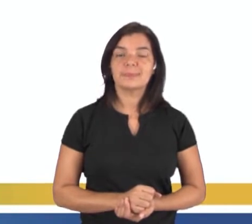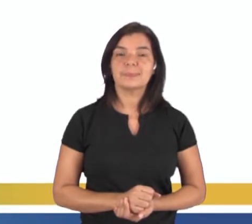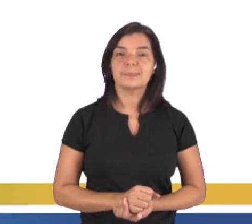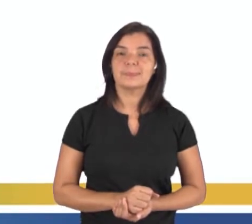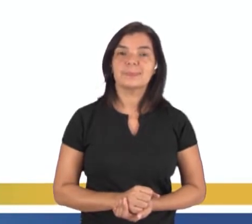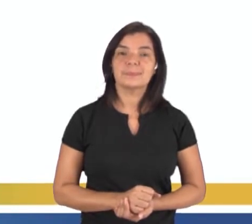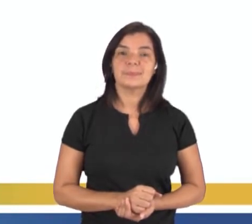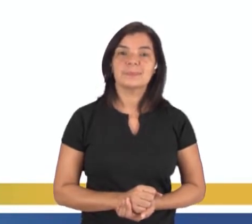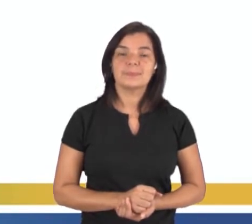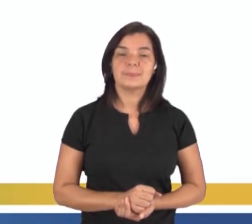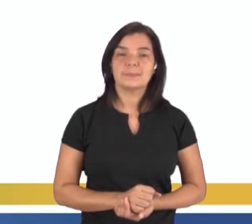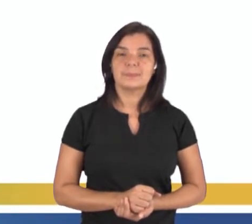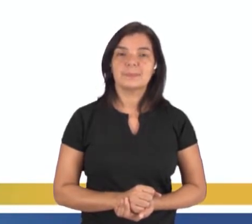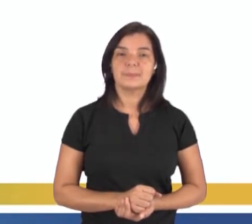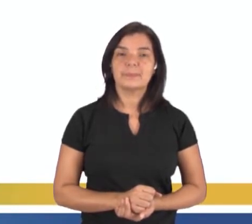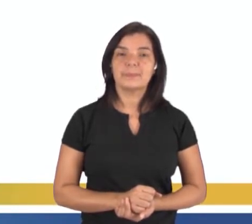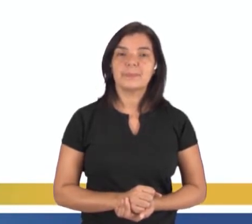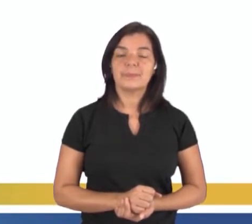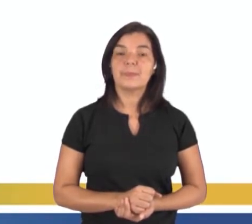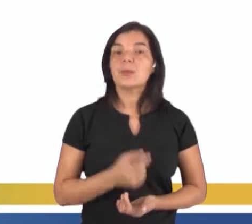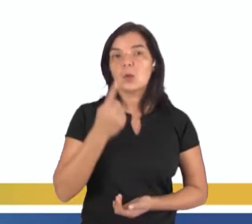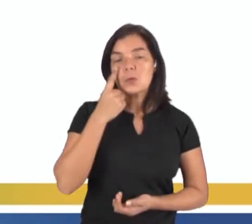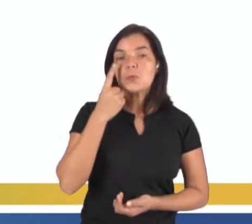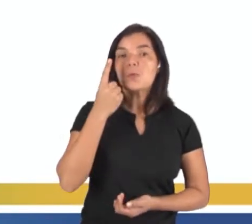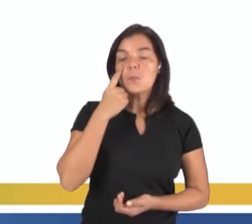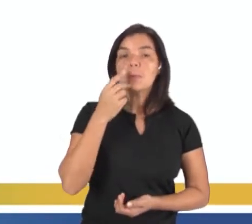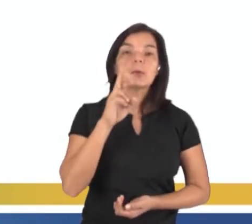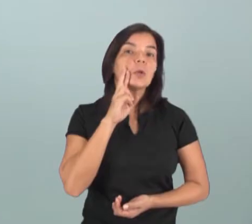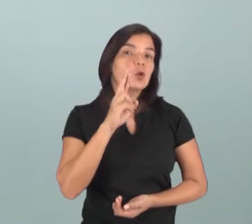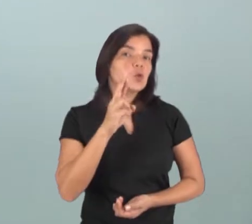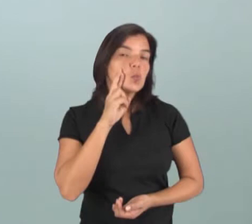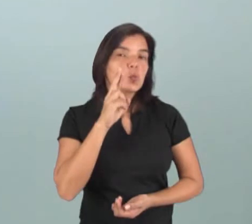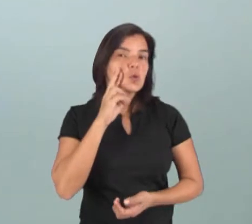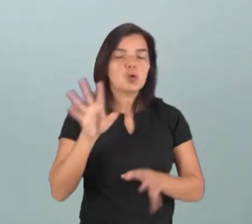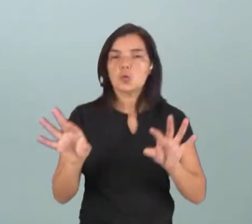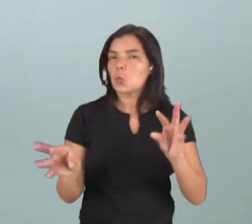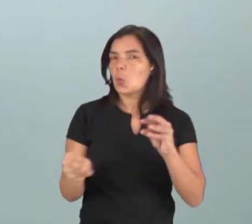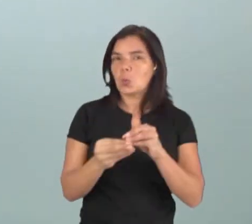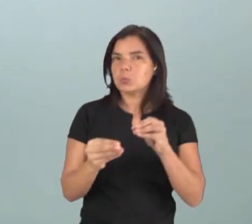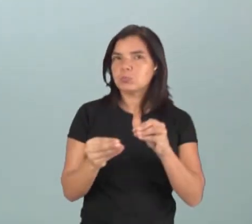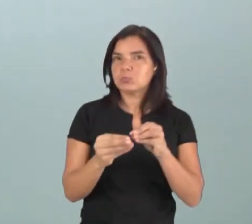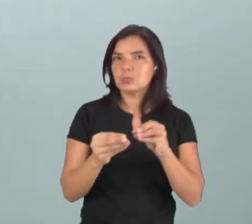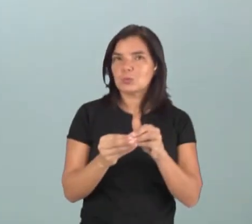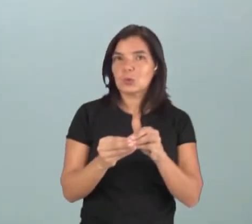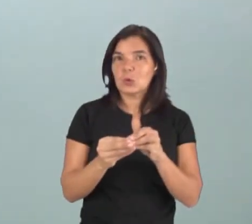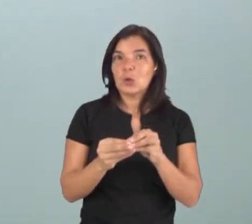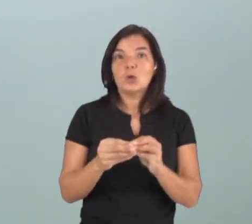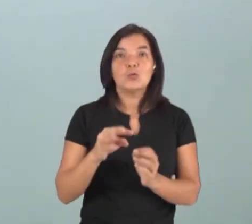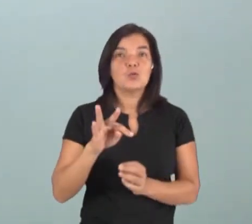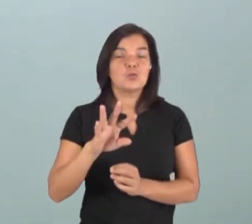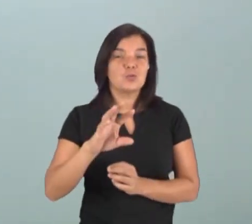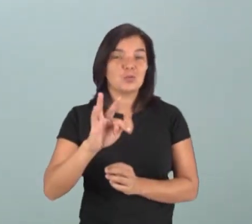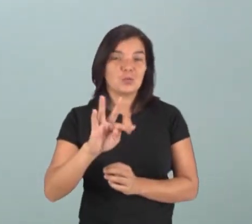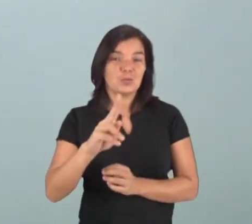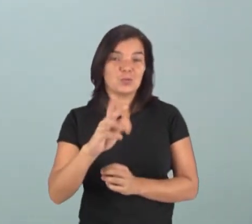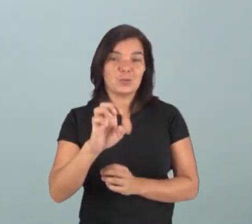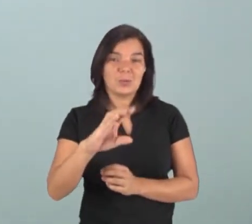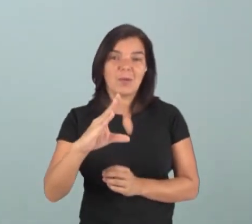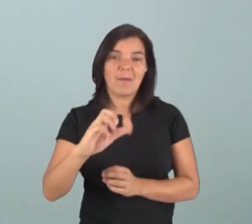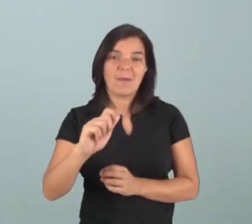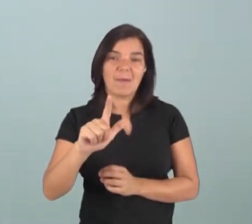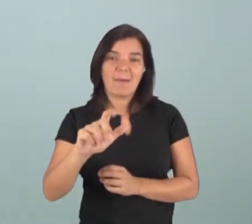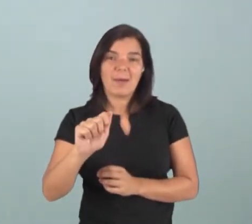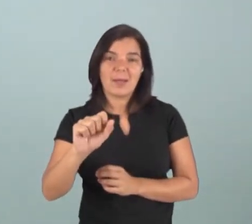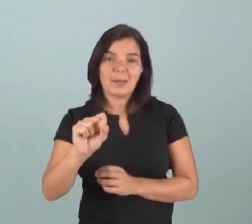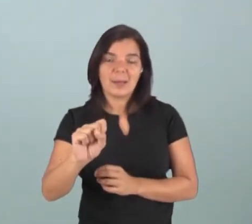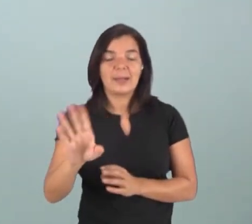paying attention to the class. Vocês veem que aí na resposta a gente não colocou esse complementozinho do last week, mas tudo bem se vocês colocarem